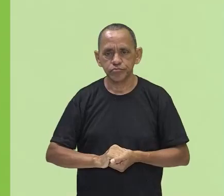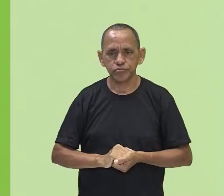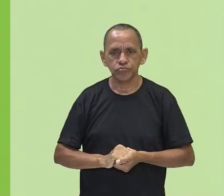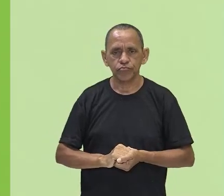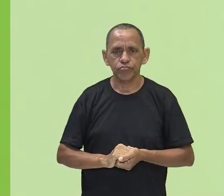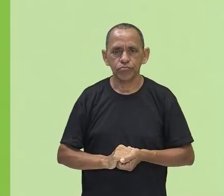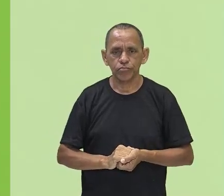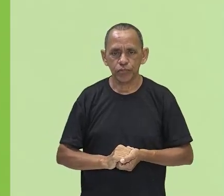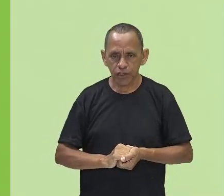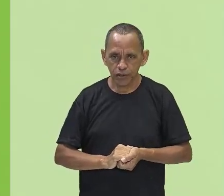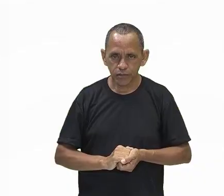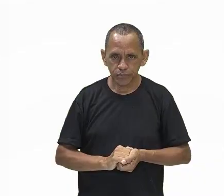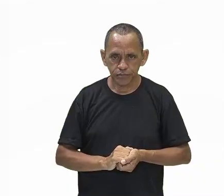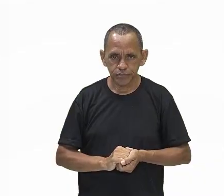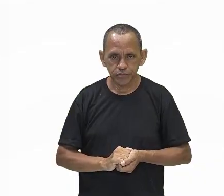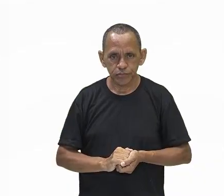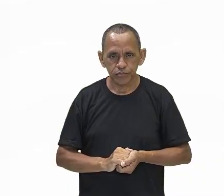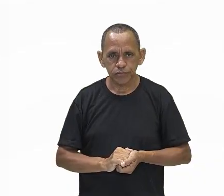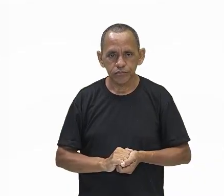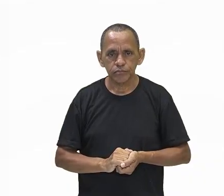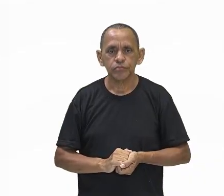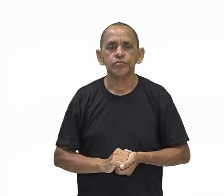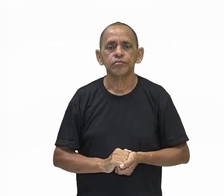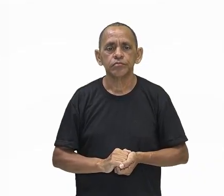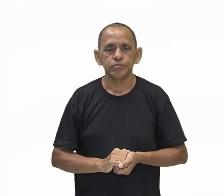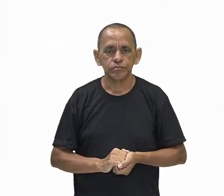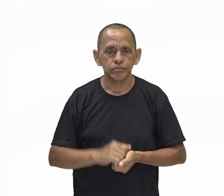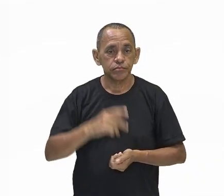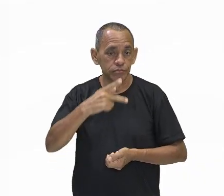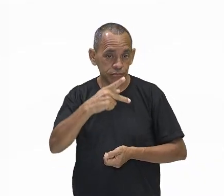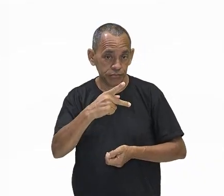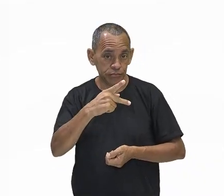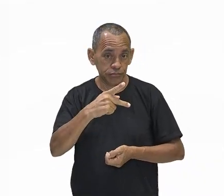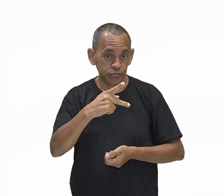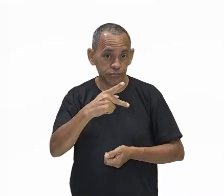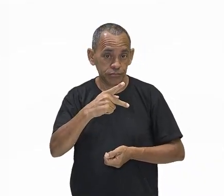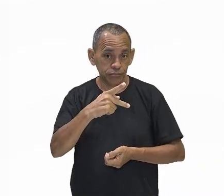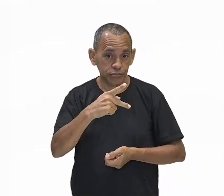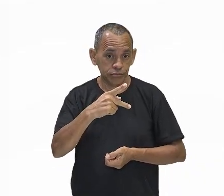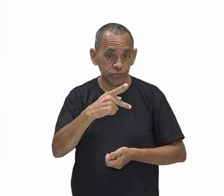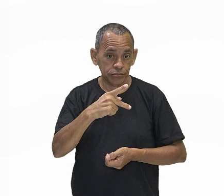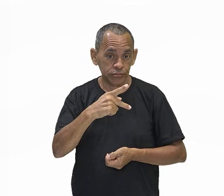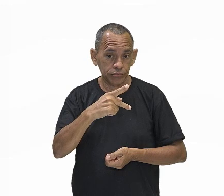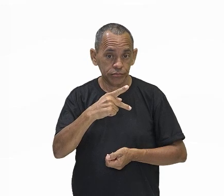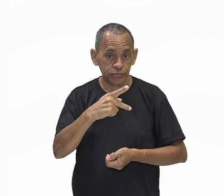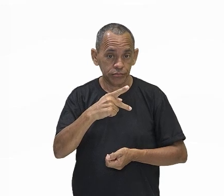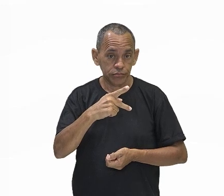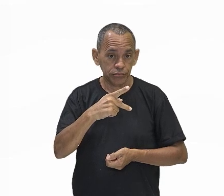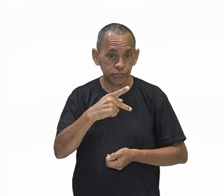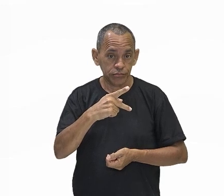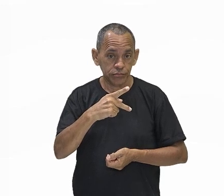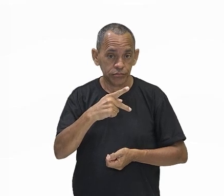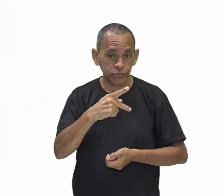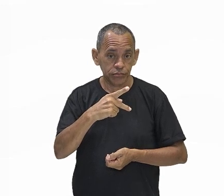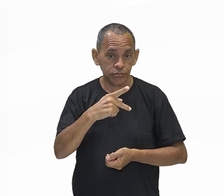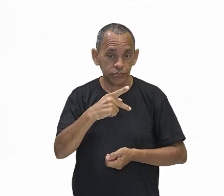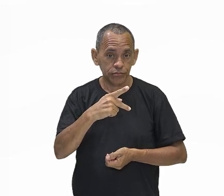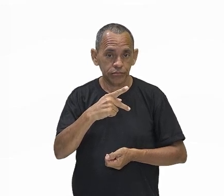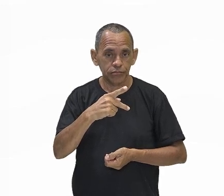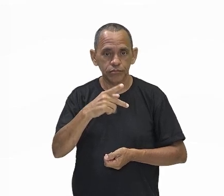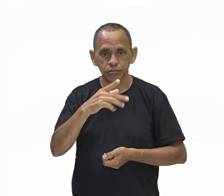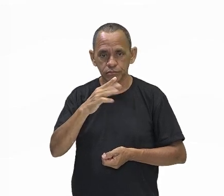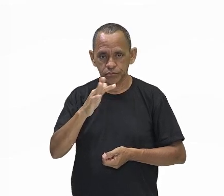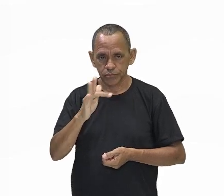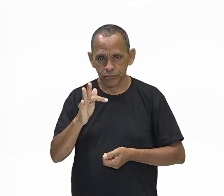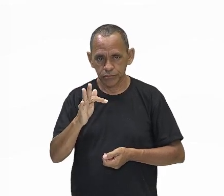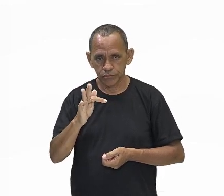próxima imagem a gente pode ver. P significa potência focal, que é dada em dioptria. F é a distância